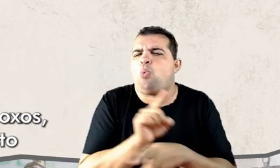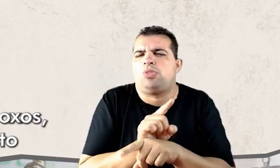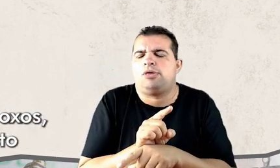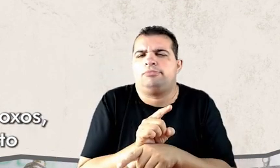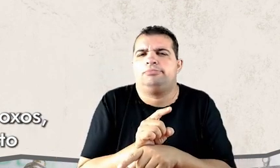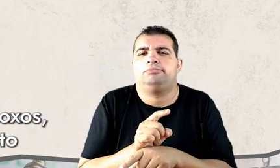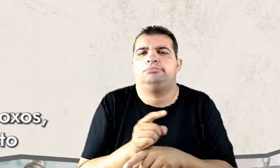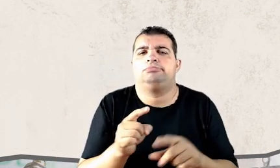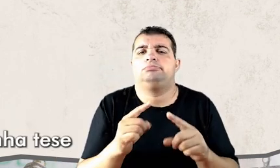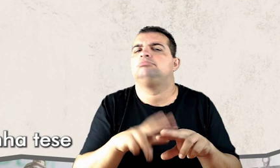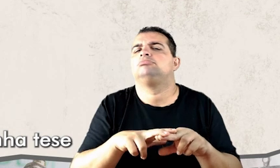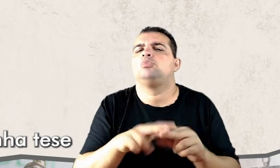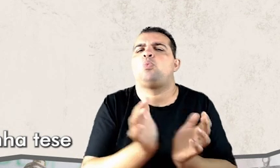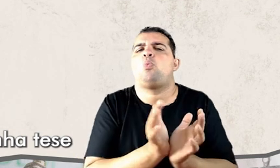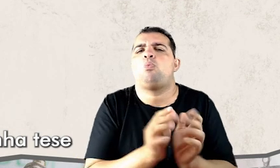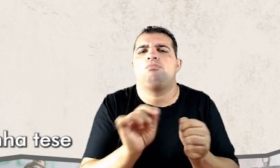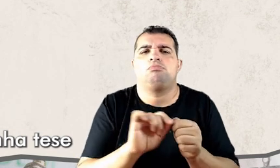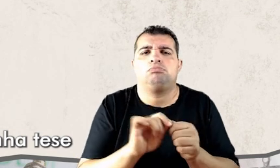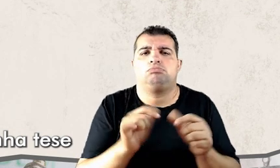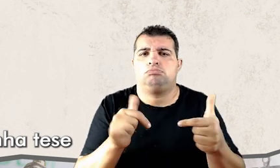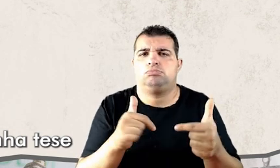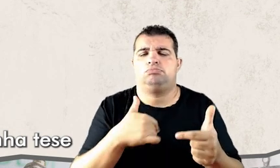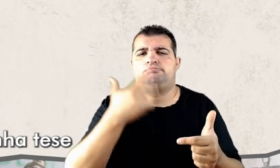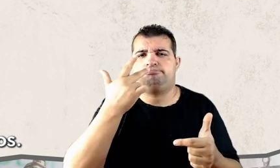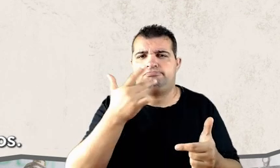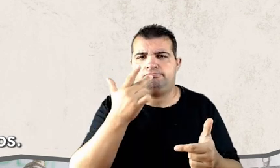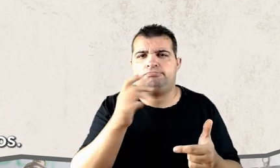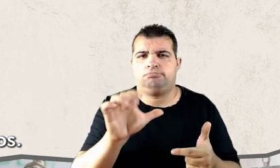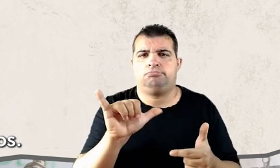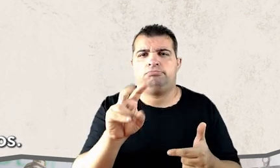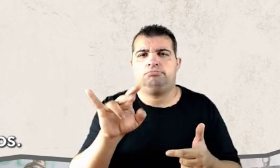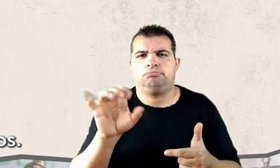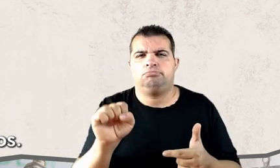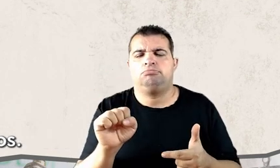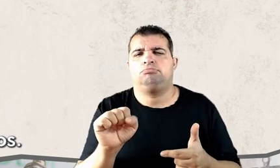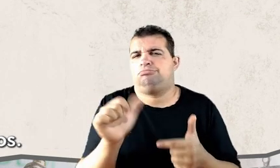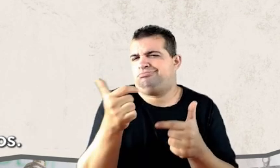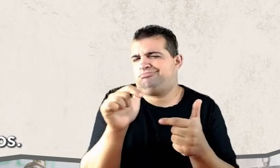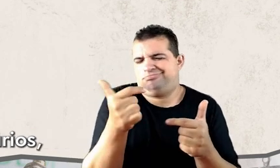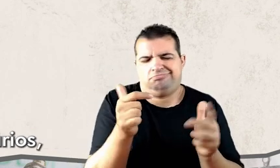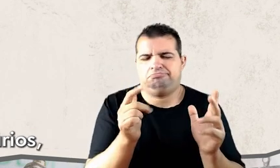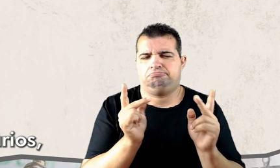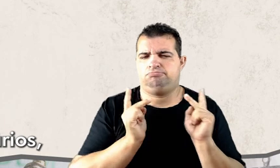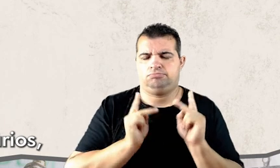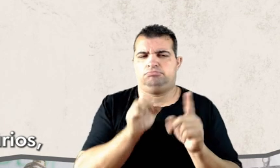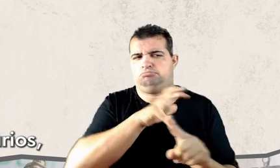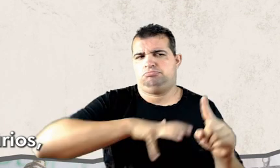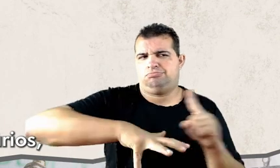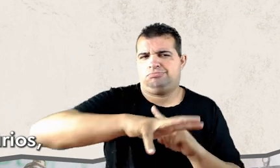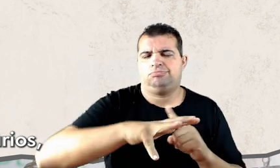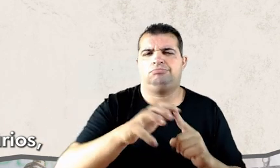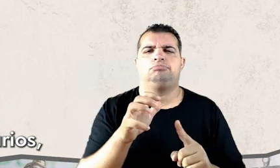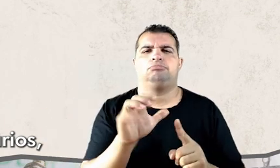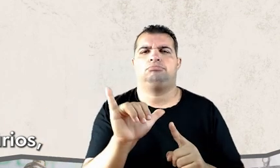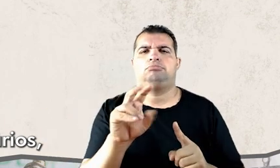foi um grupo composto por, enfim, o que eu trabalho na minha tese, eu chamo de civis insuspeitos, né? Pessoas da